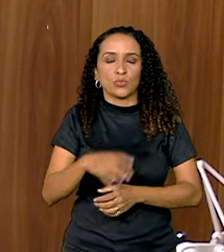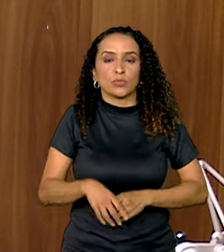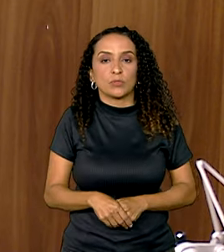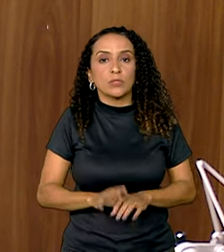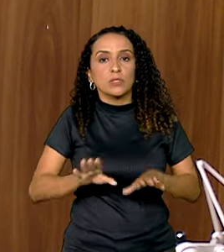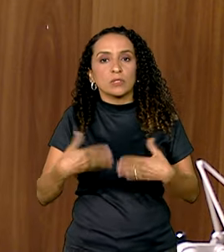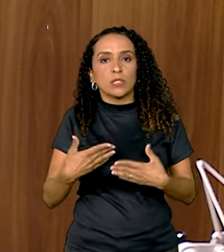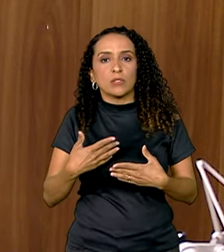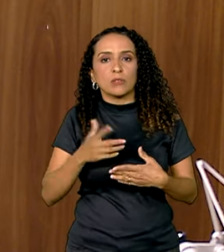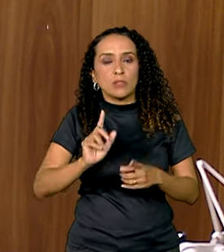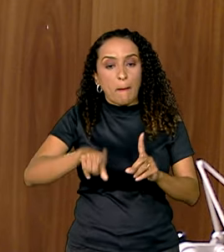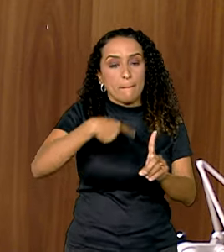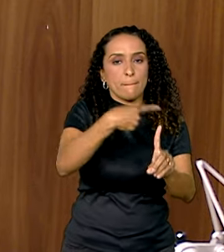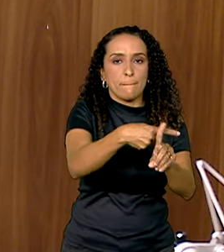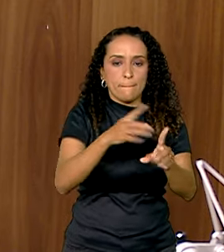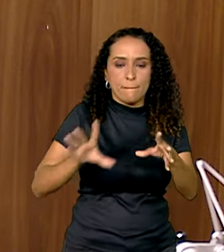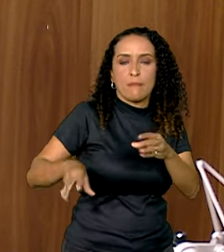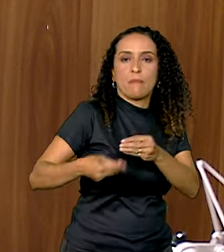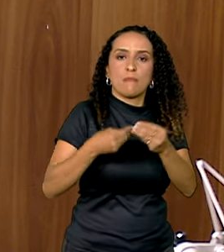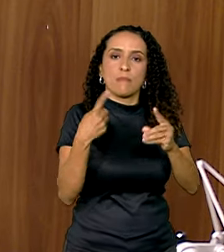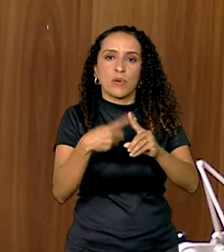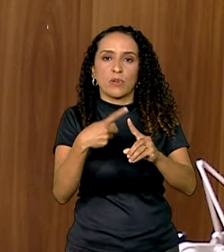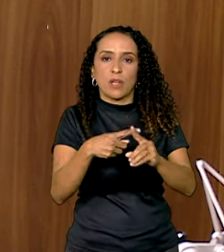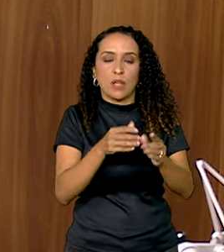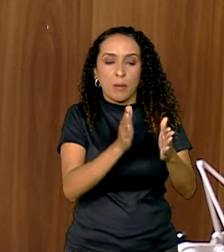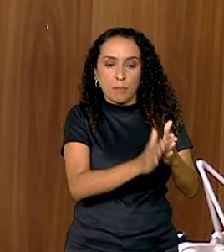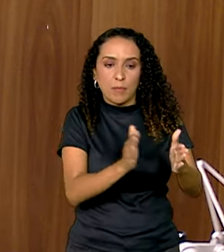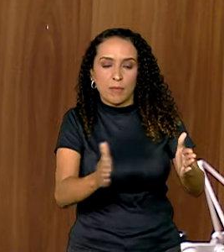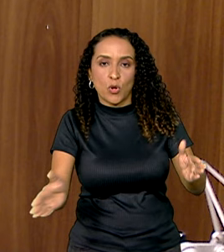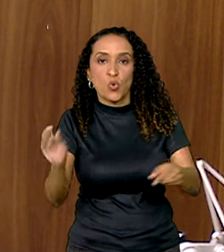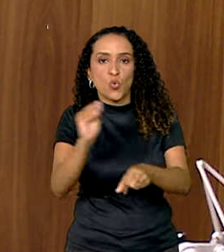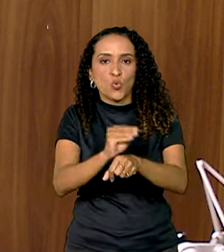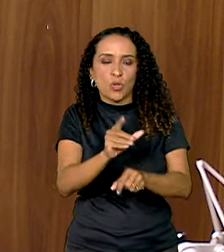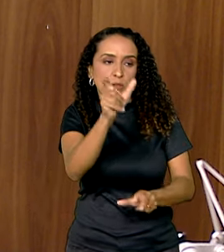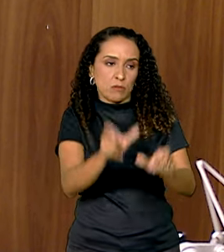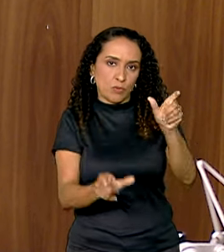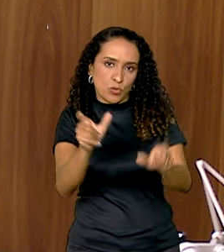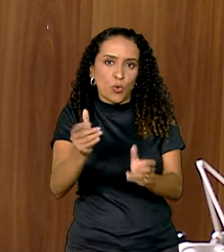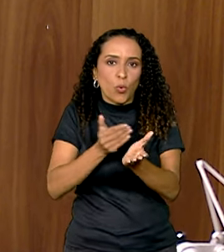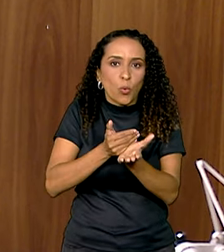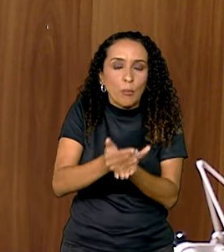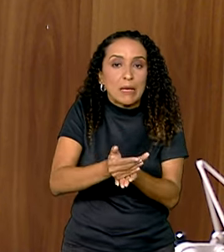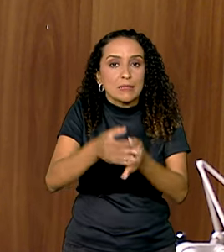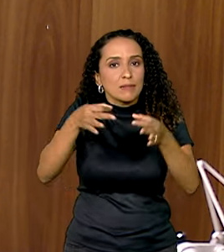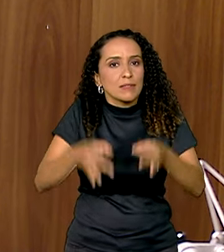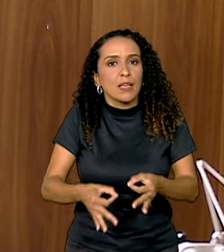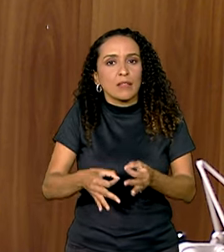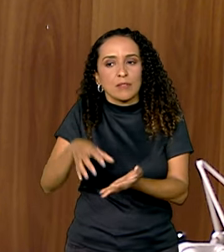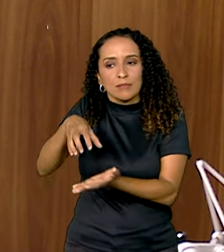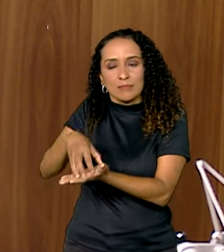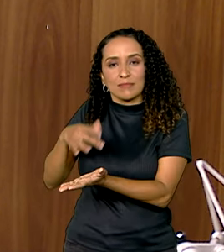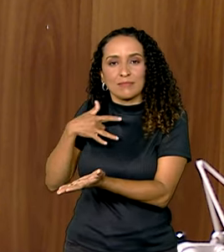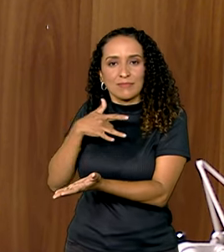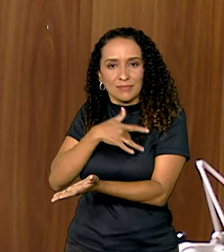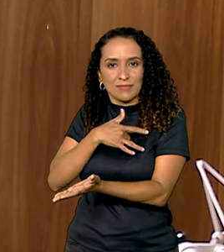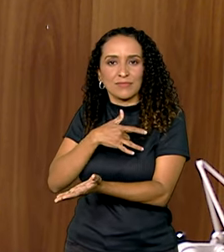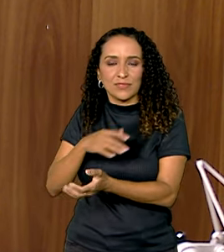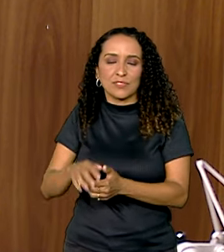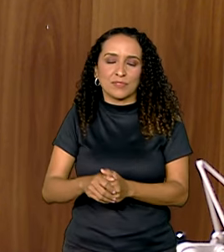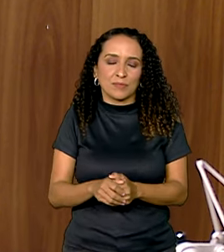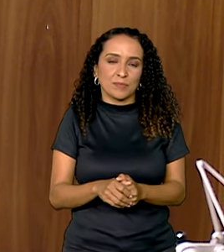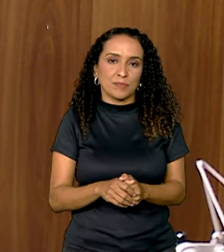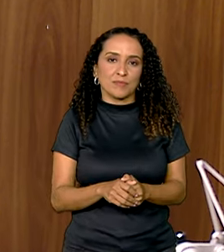se soma porque o processo, o cuidado com as pessoas começa exatamente na unidade básica de saúde.